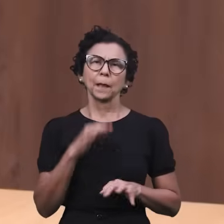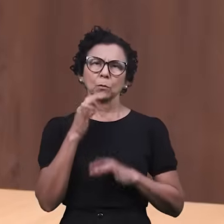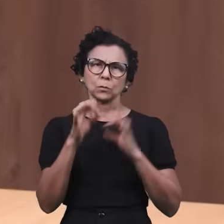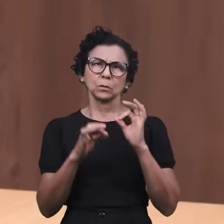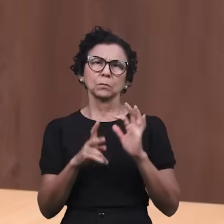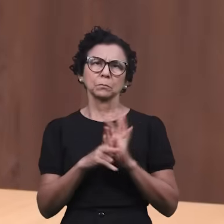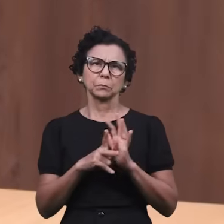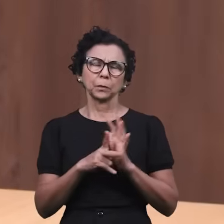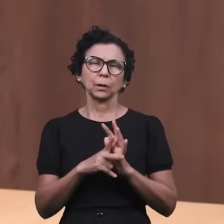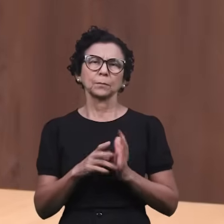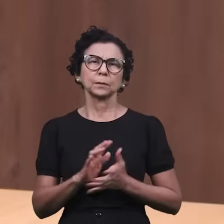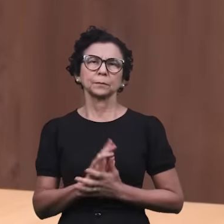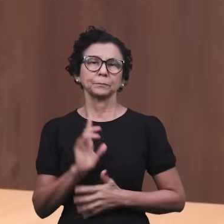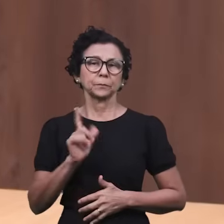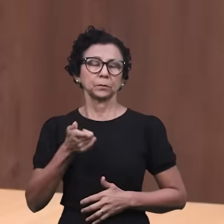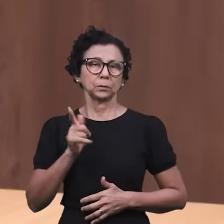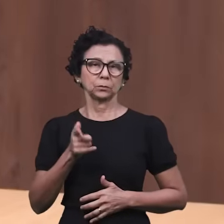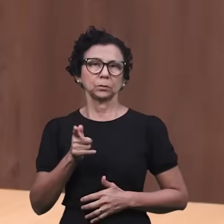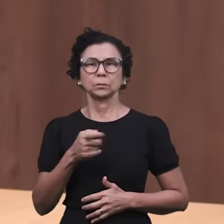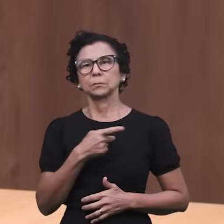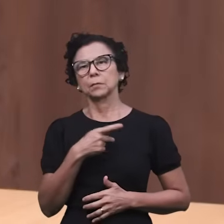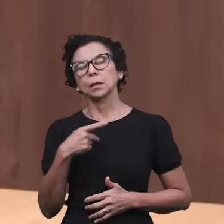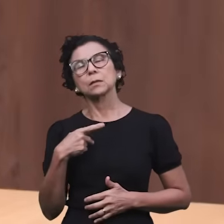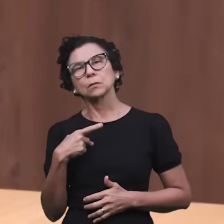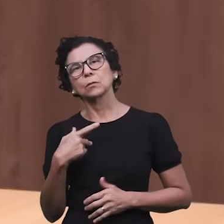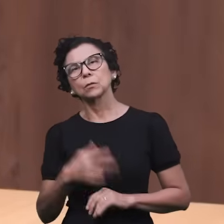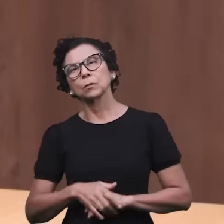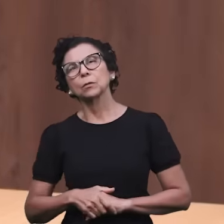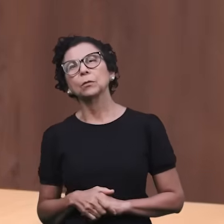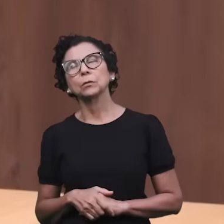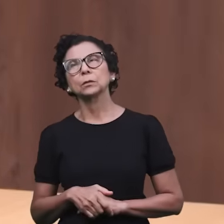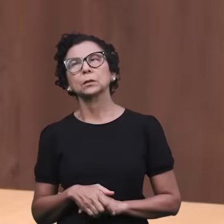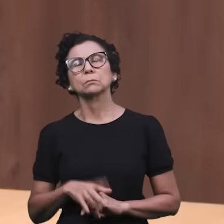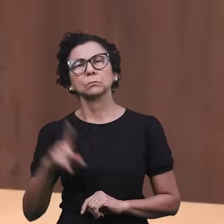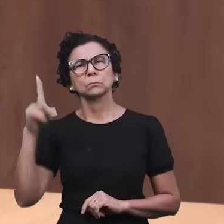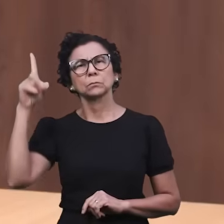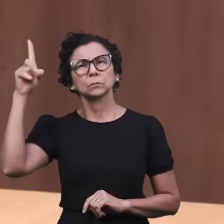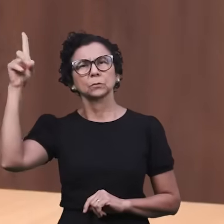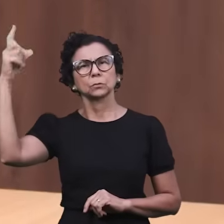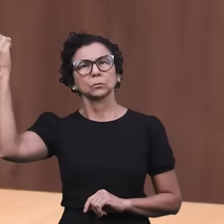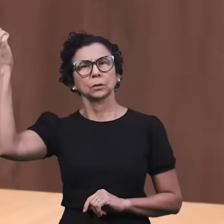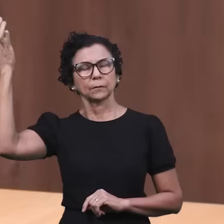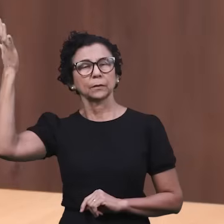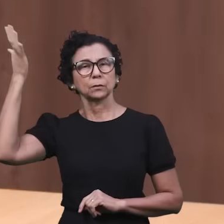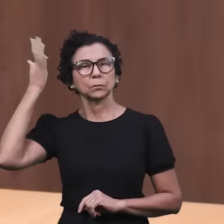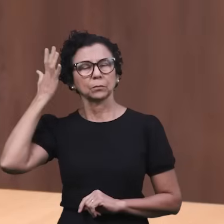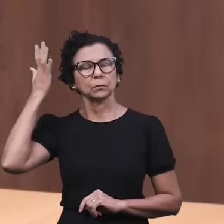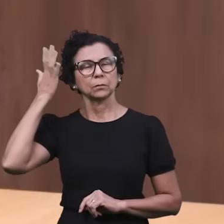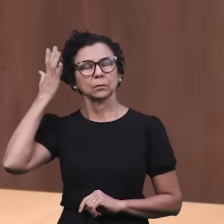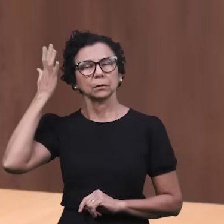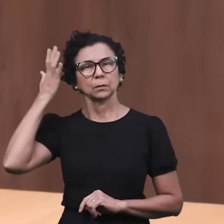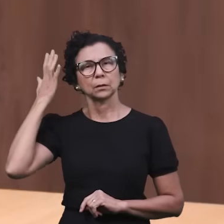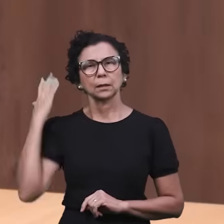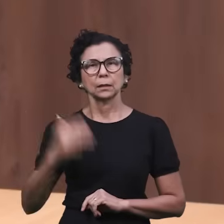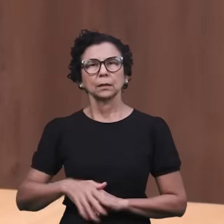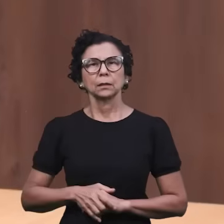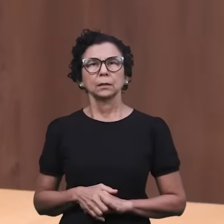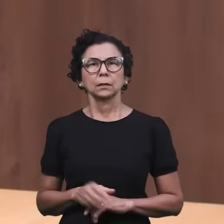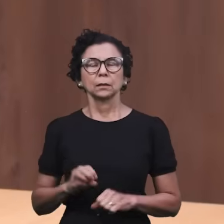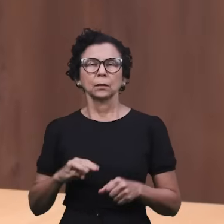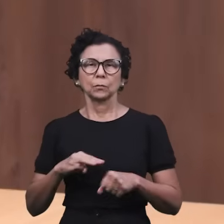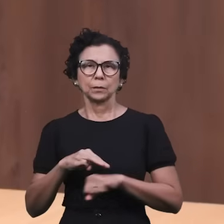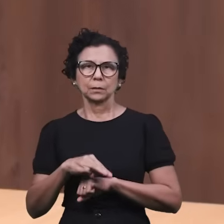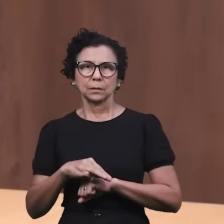dele, quando ele teve aquela revelação, né, o ministério é maior que a